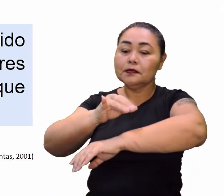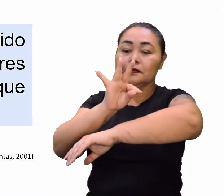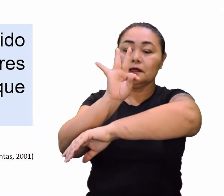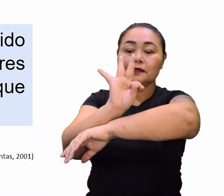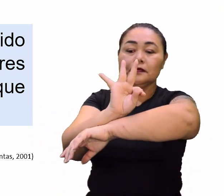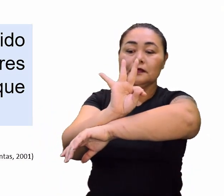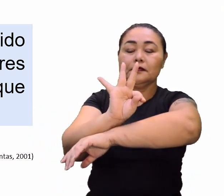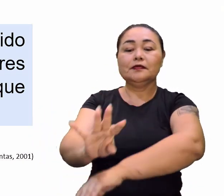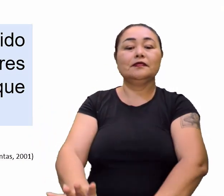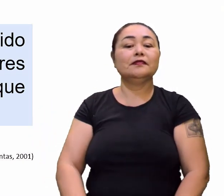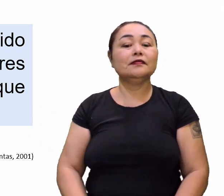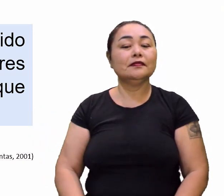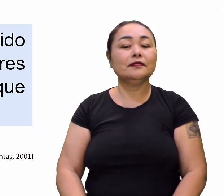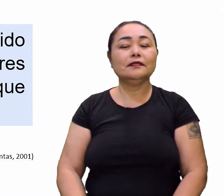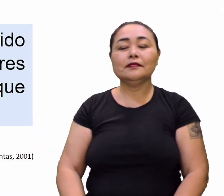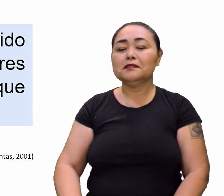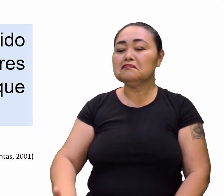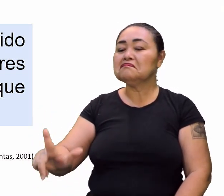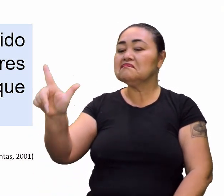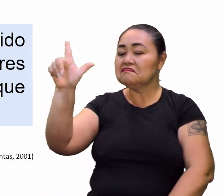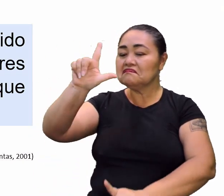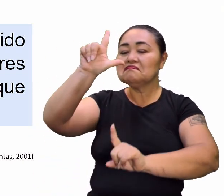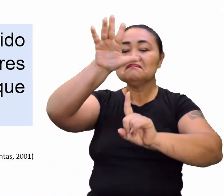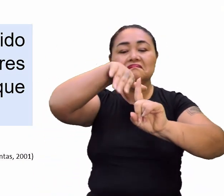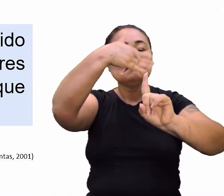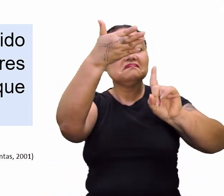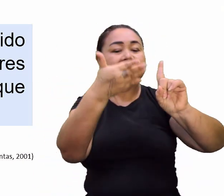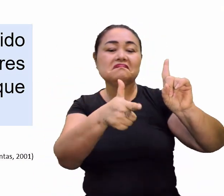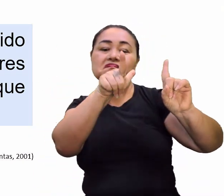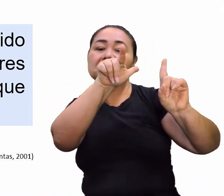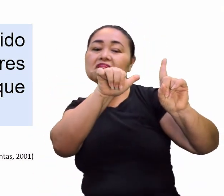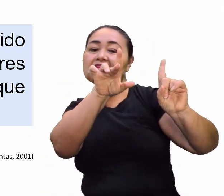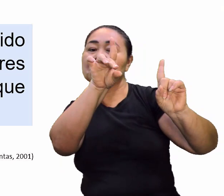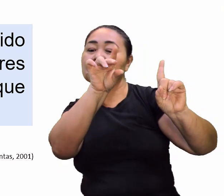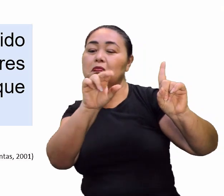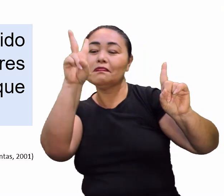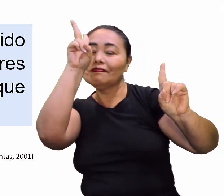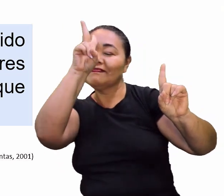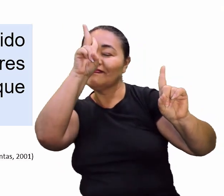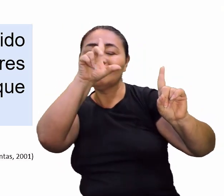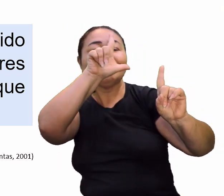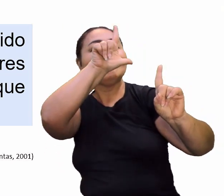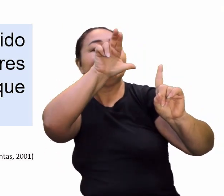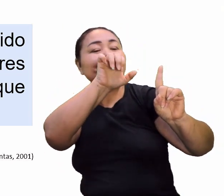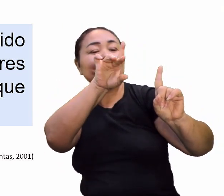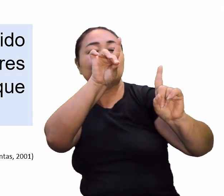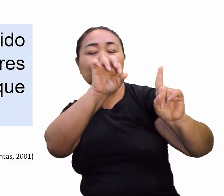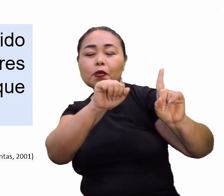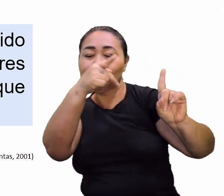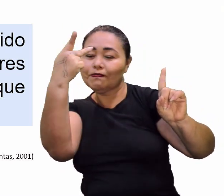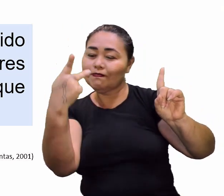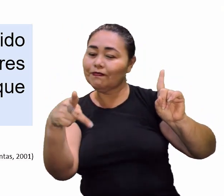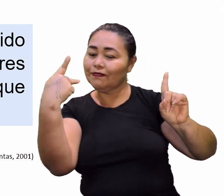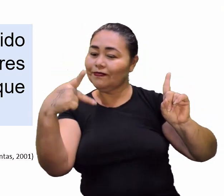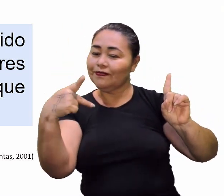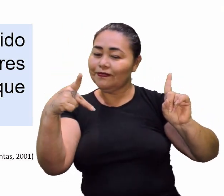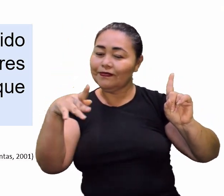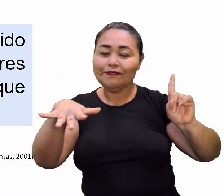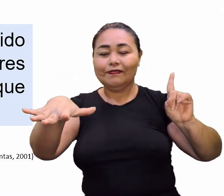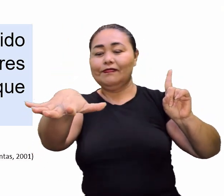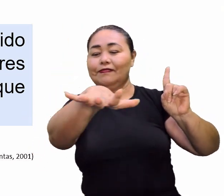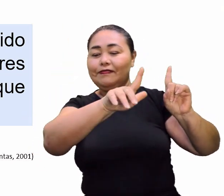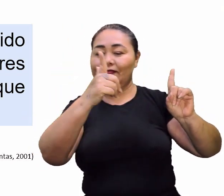Teixeira. Uma lenda da nossa história. Uma lenda deste